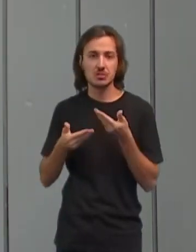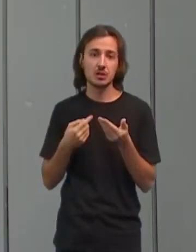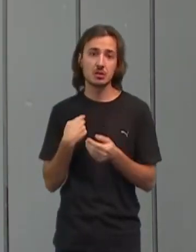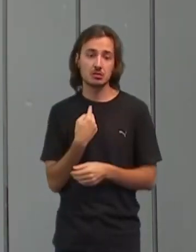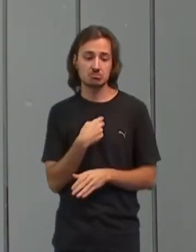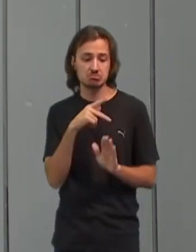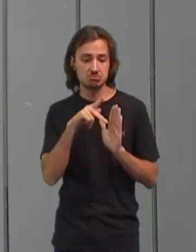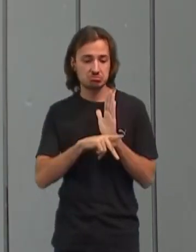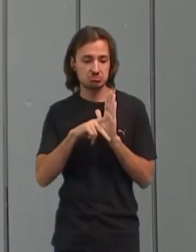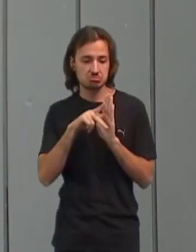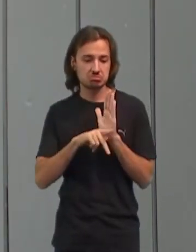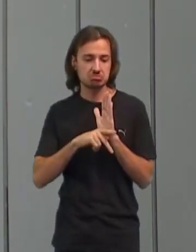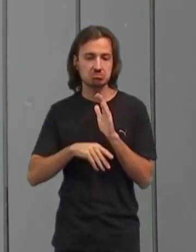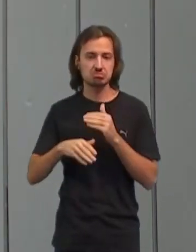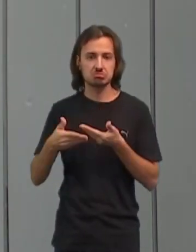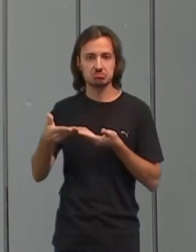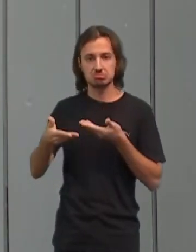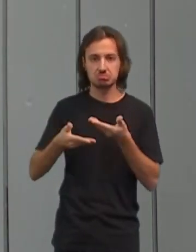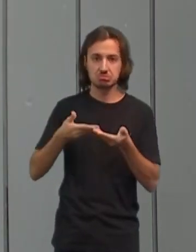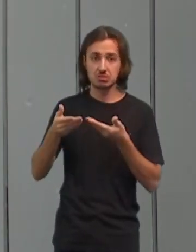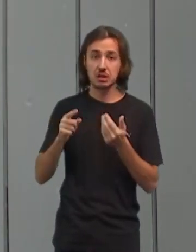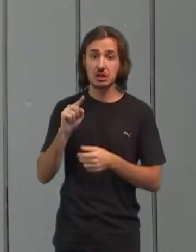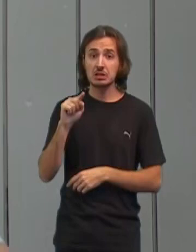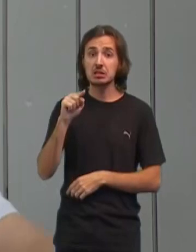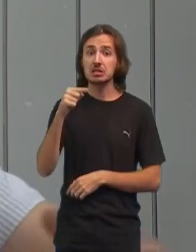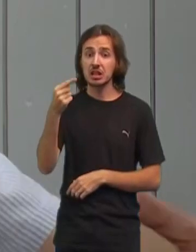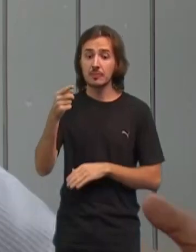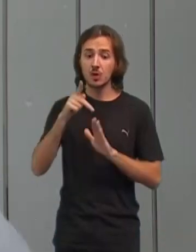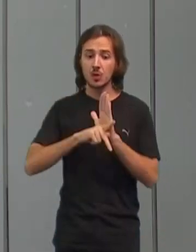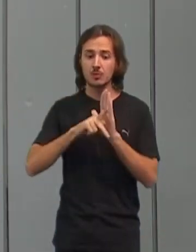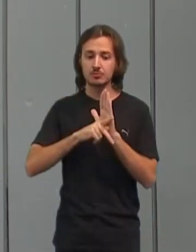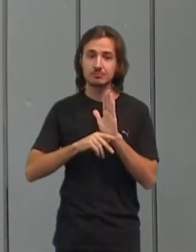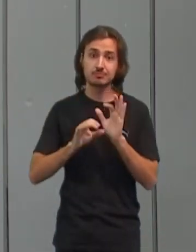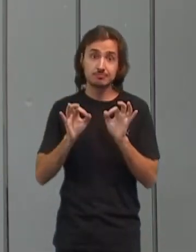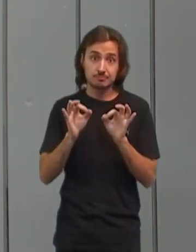enviado para cá. Mas ainda ele não foi todo